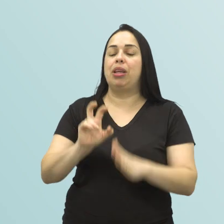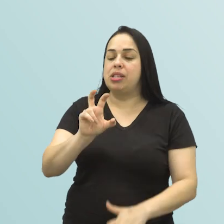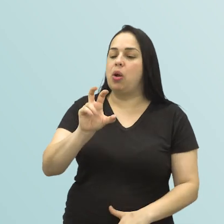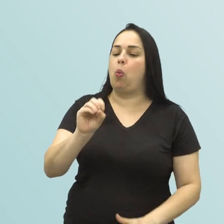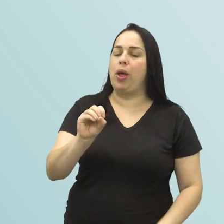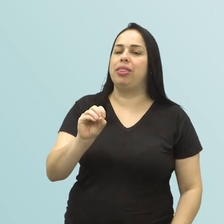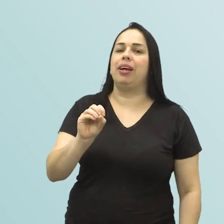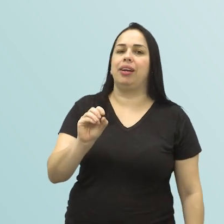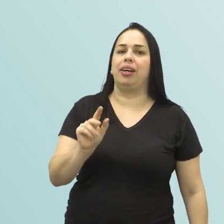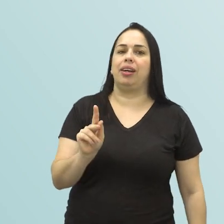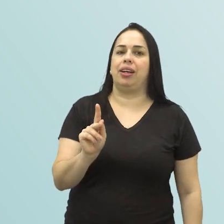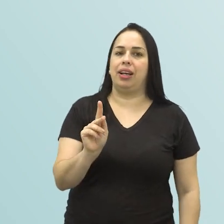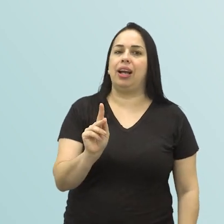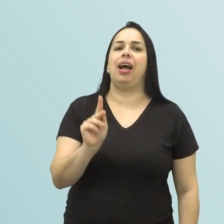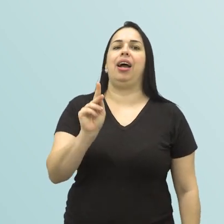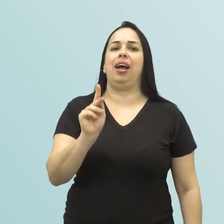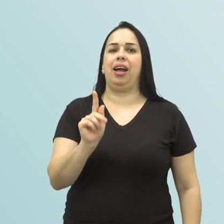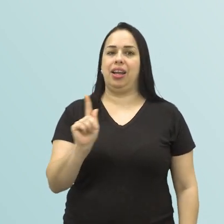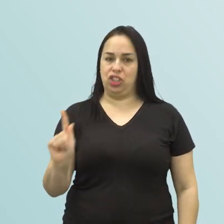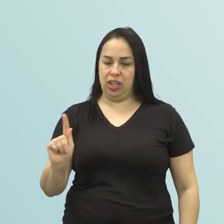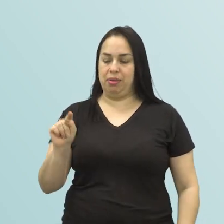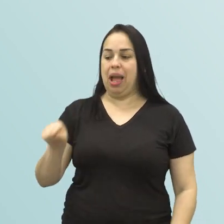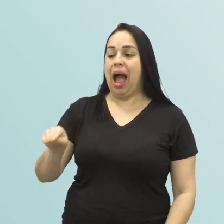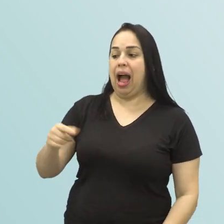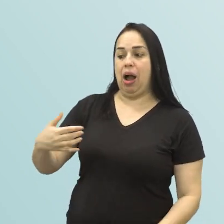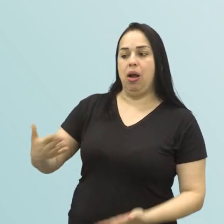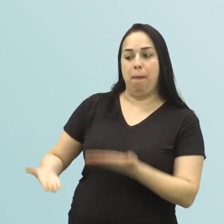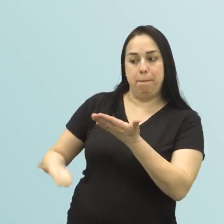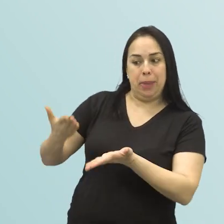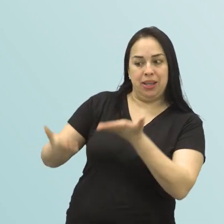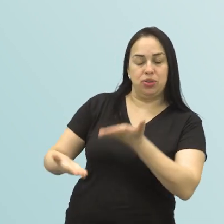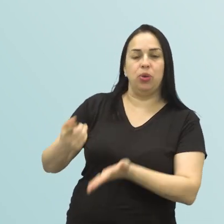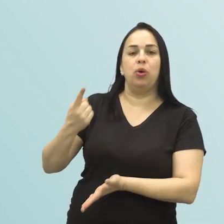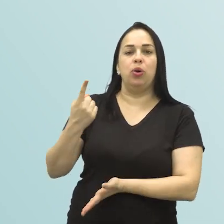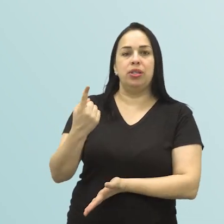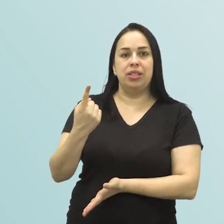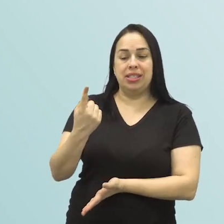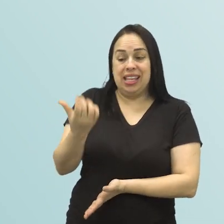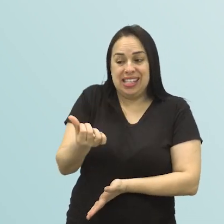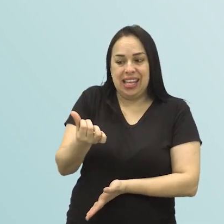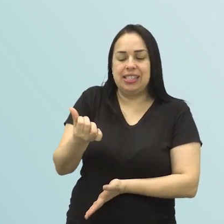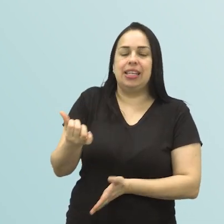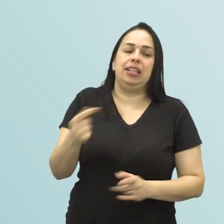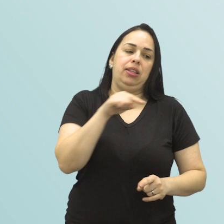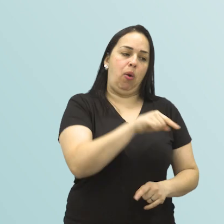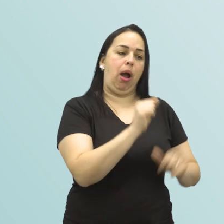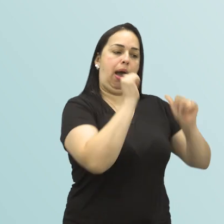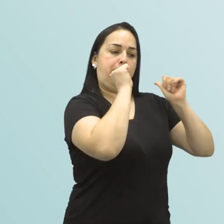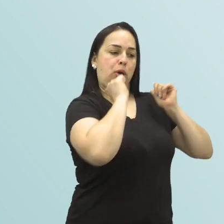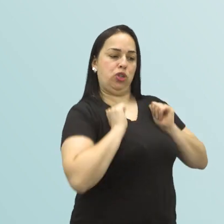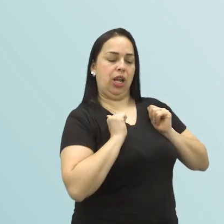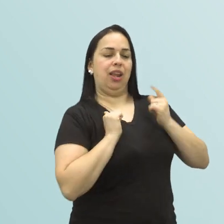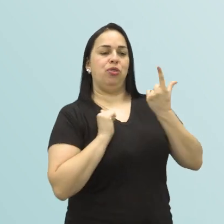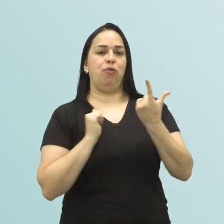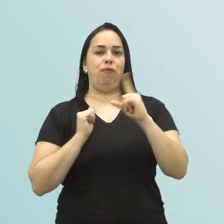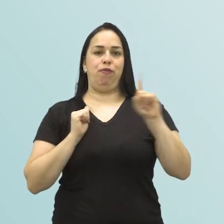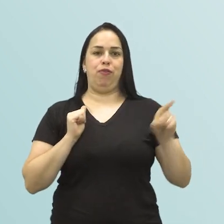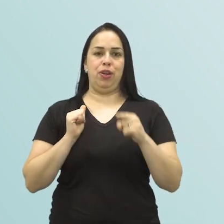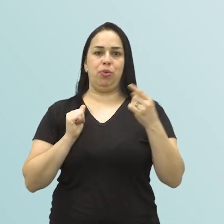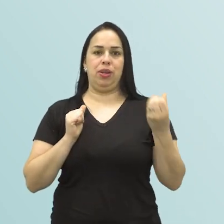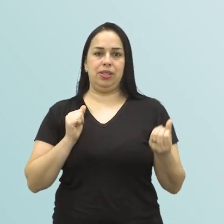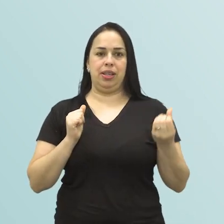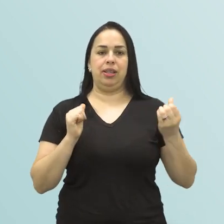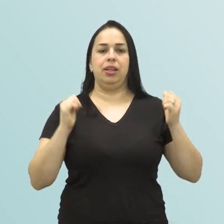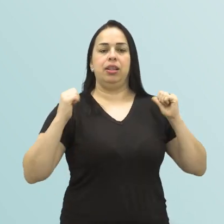usa até 50 quilos. Meu filho pesa 16, então é 1,6 quilos. E outro detalhe